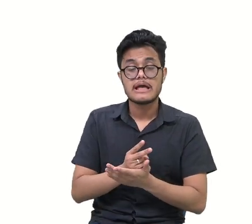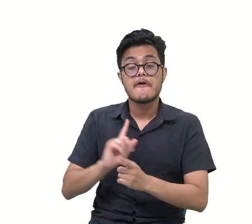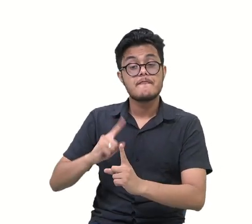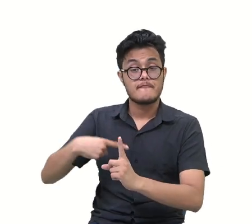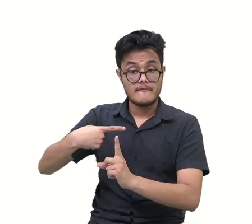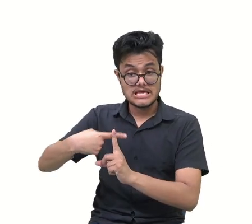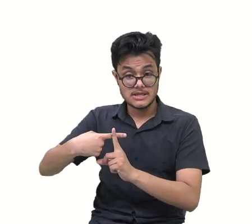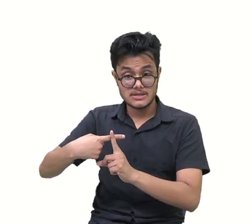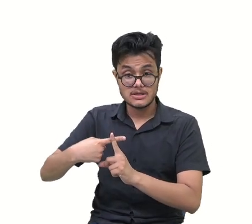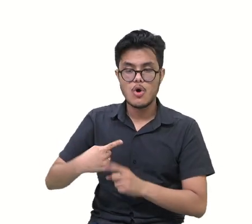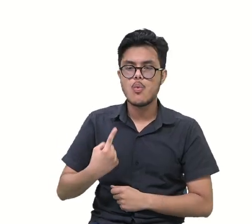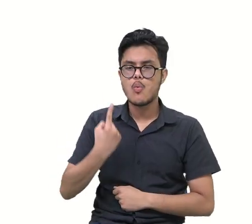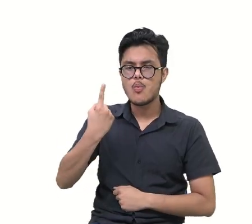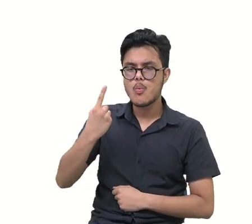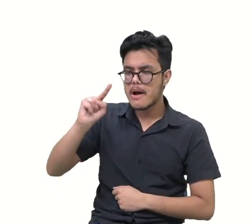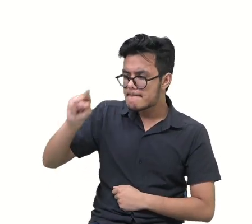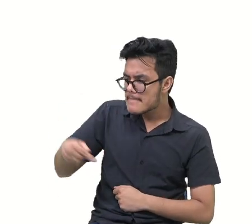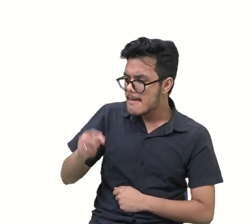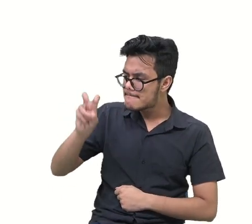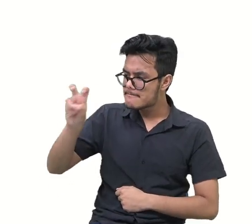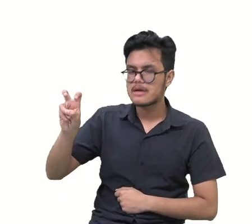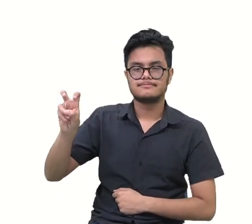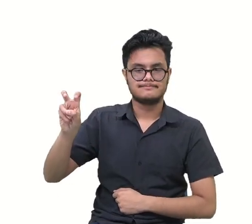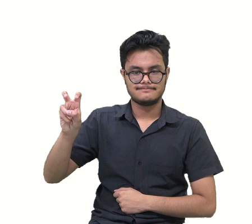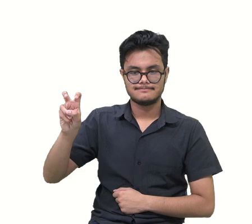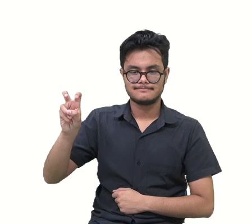vezes 1,5